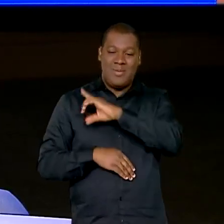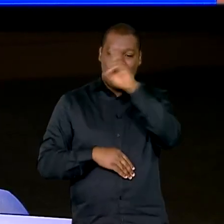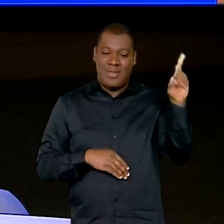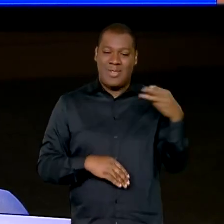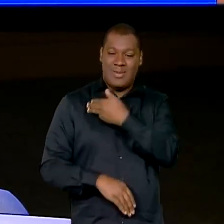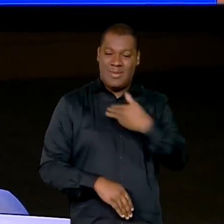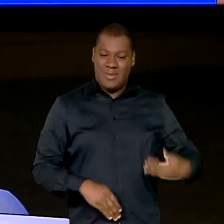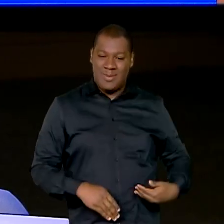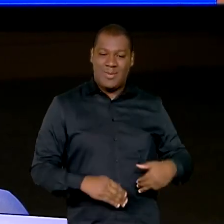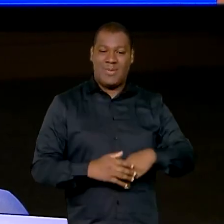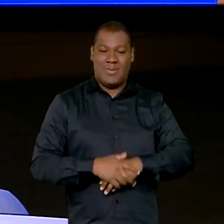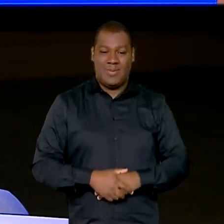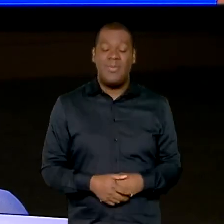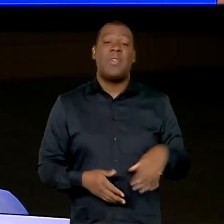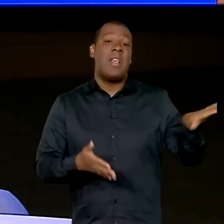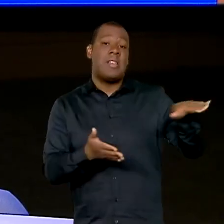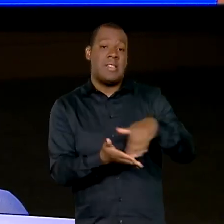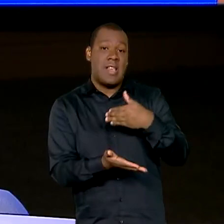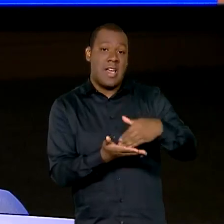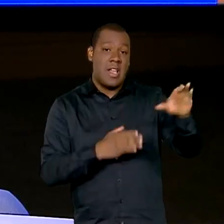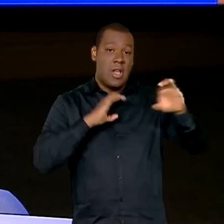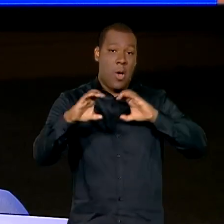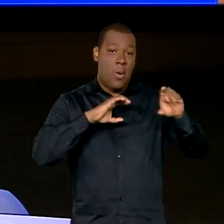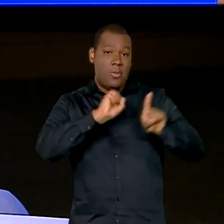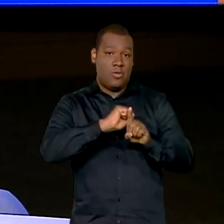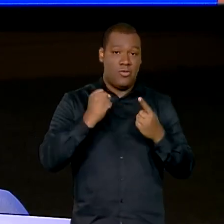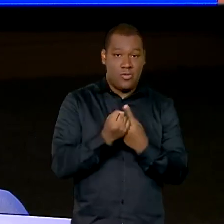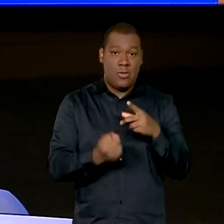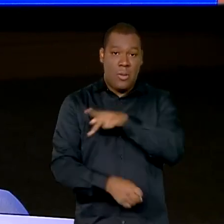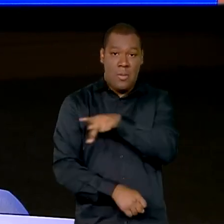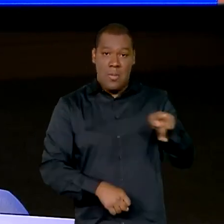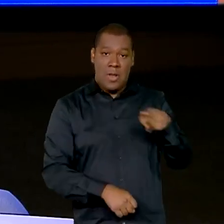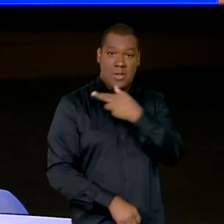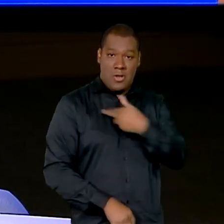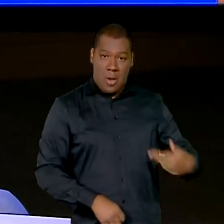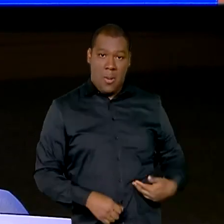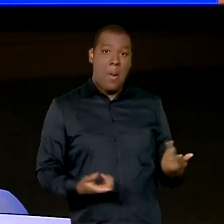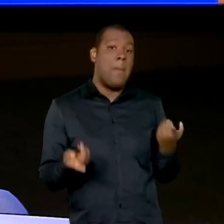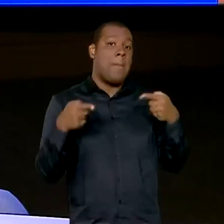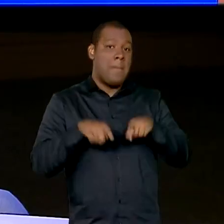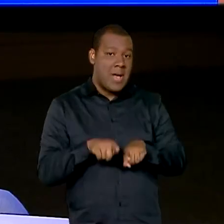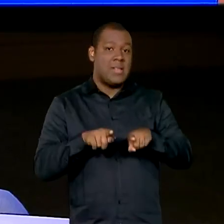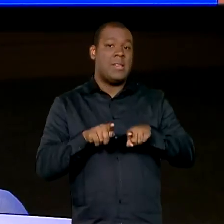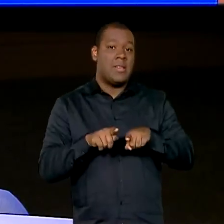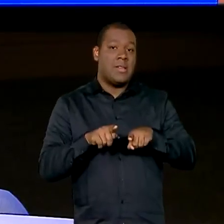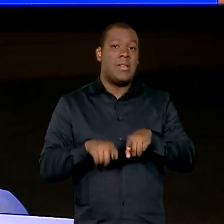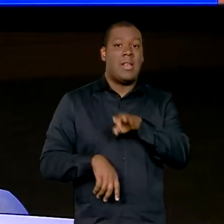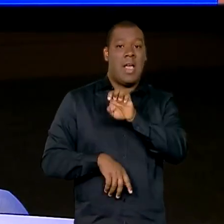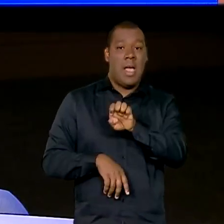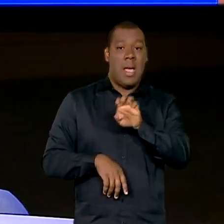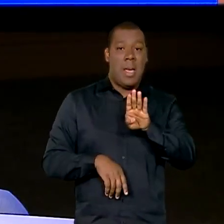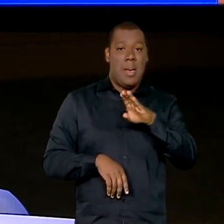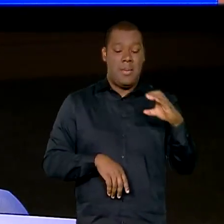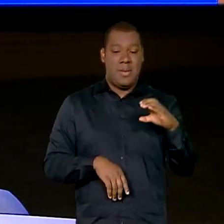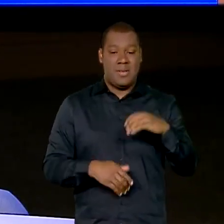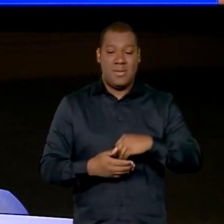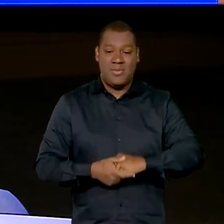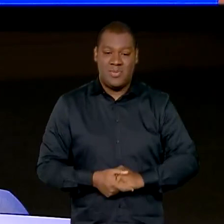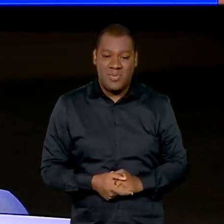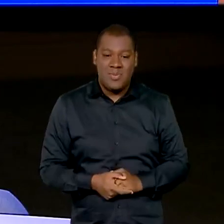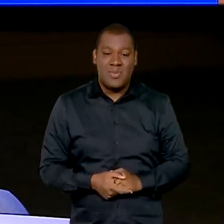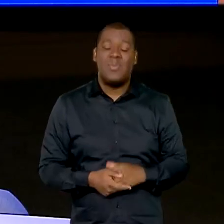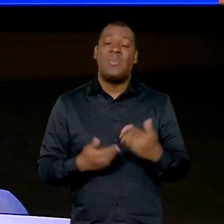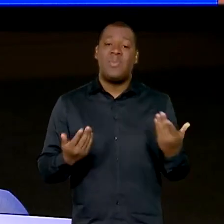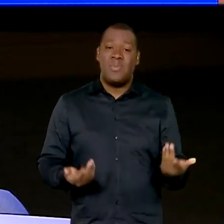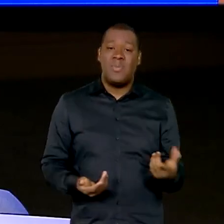Essa é uma produção da Secretaria de Comunicação Social da Presidência da República em parceria com a empresa Brasil de Comunicação. São muitas